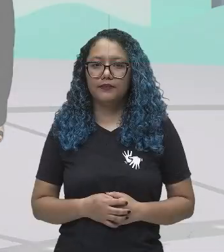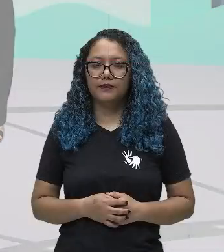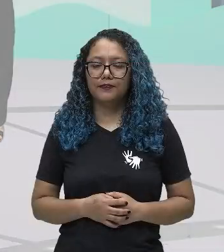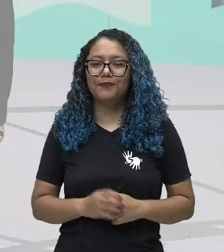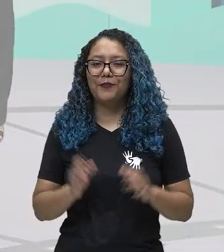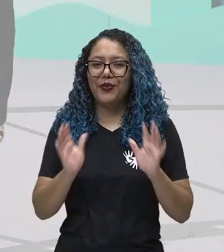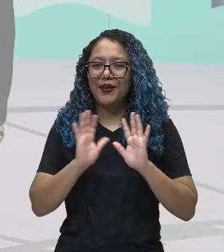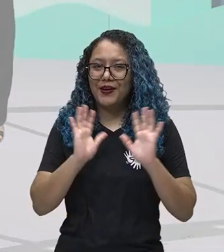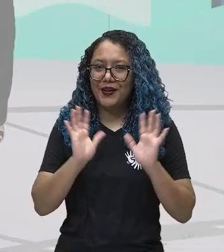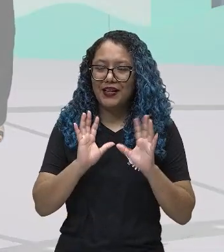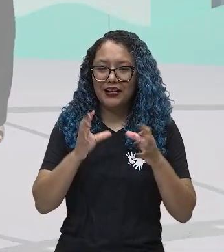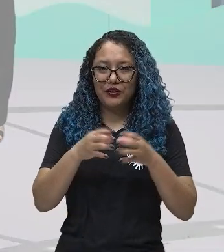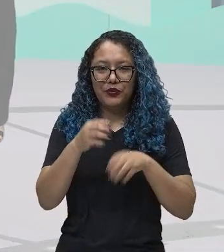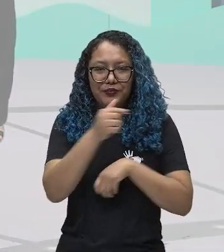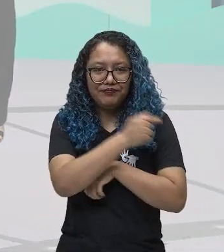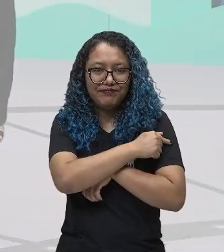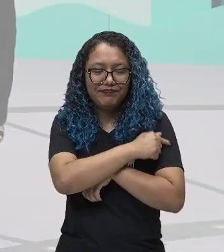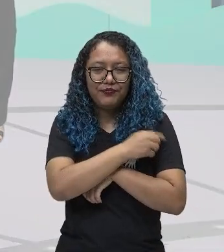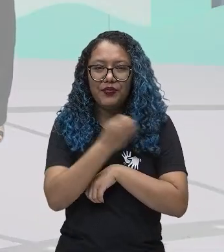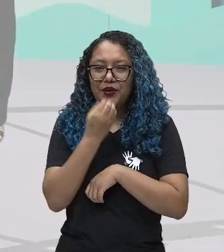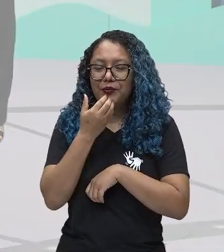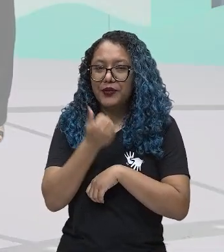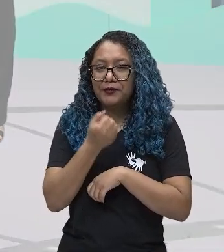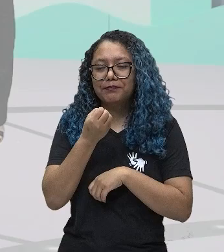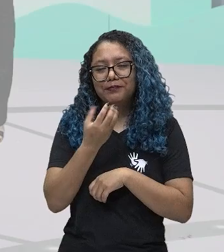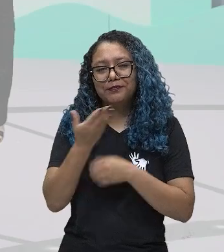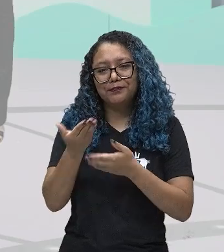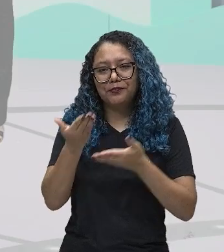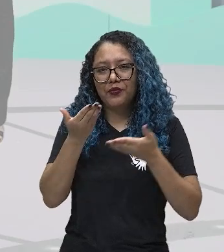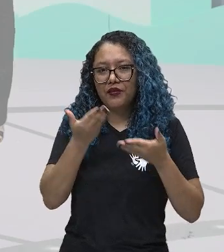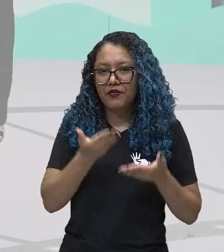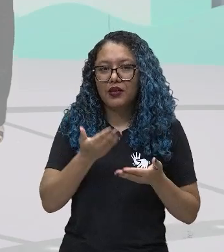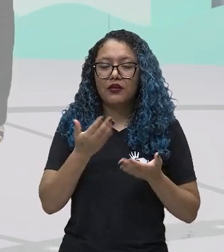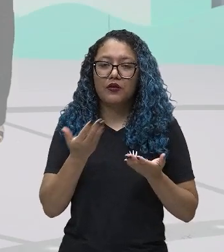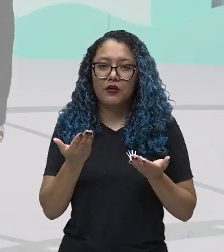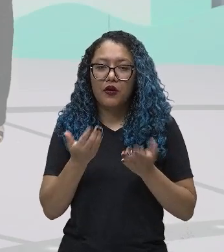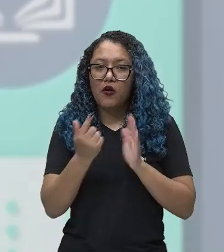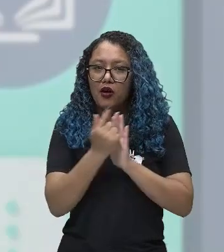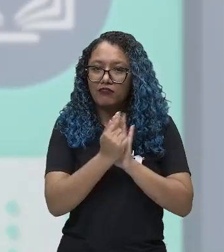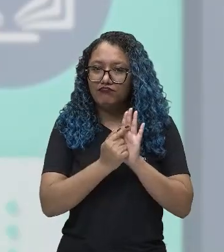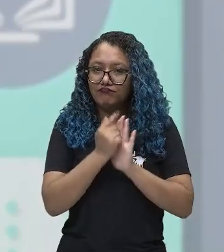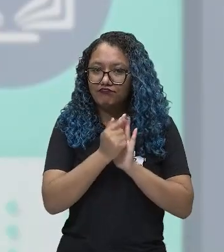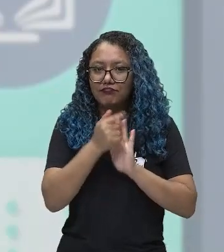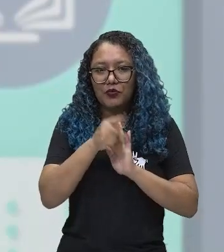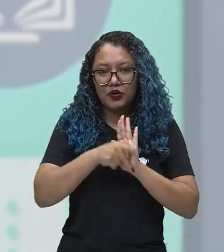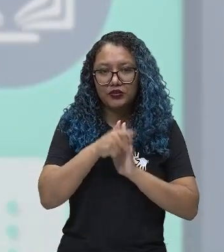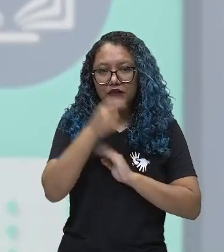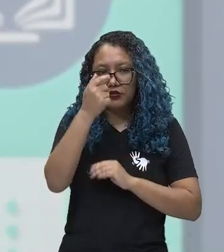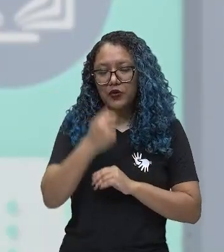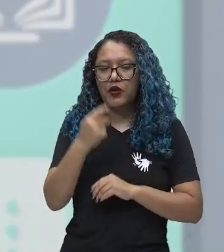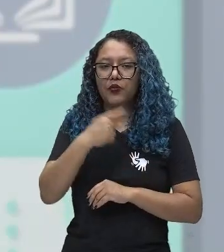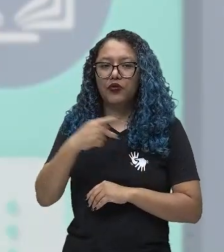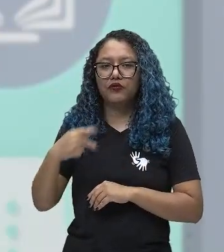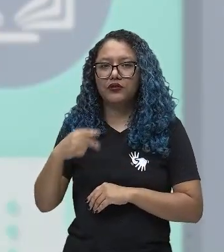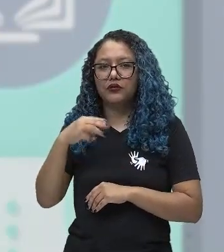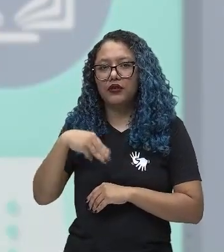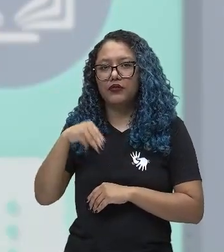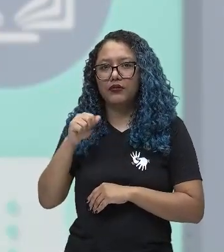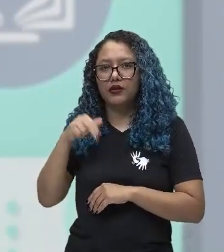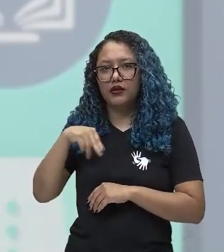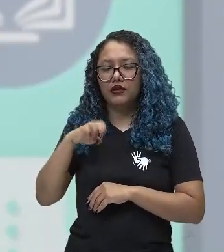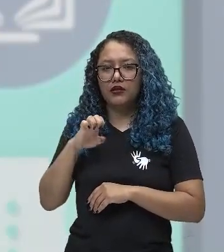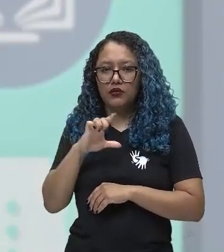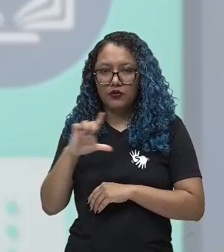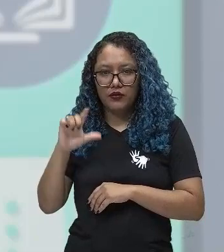Olá, alunos do 7º ano, tudo bem? Sejam todos bem-vindos ao Contraturno Digital. Eu sou a professora Manuela Cerejo,